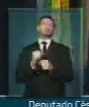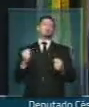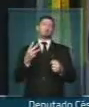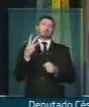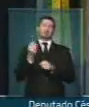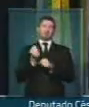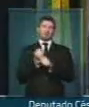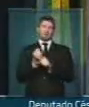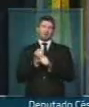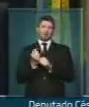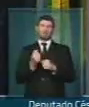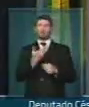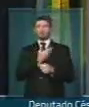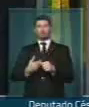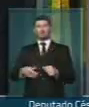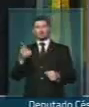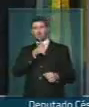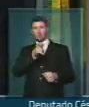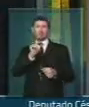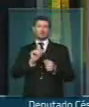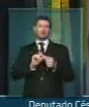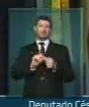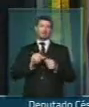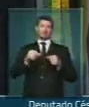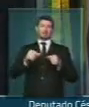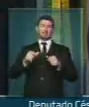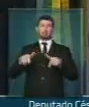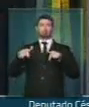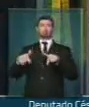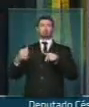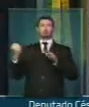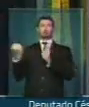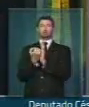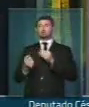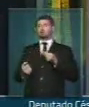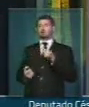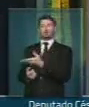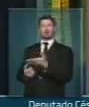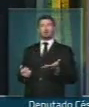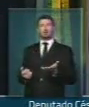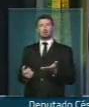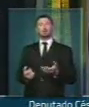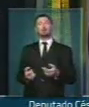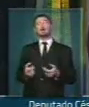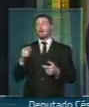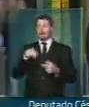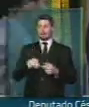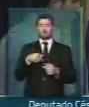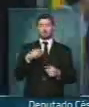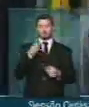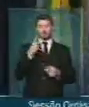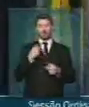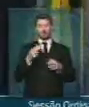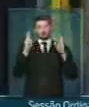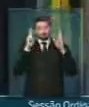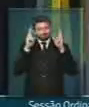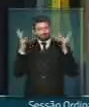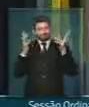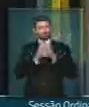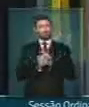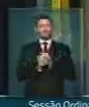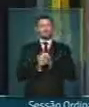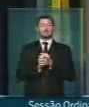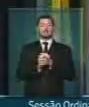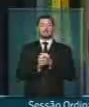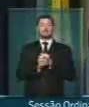o governo não dê conta de emitir um título. Eram essas nossas considerações, senhor presidente, e espero que essa